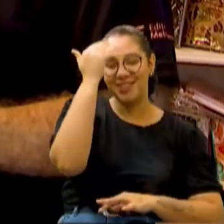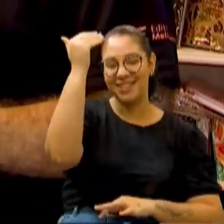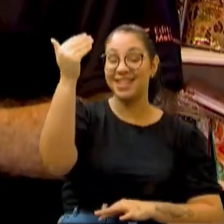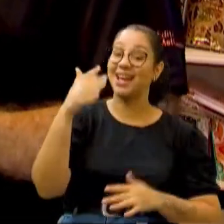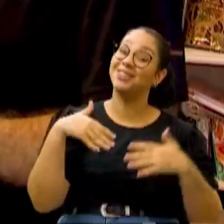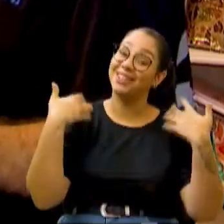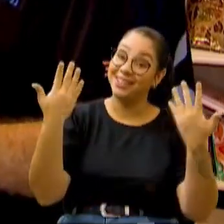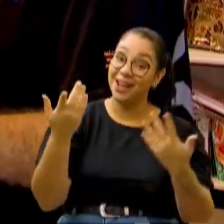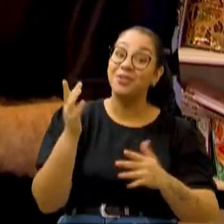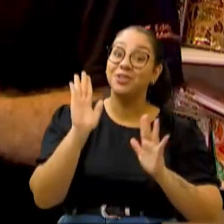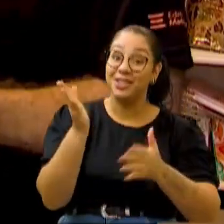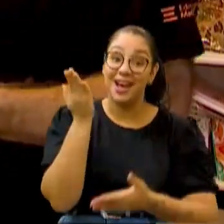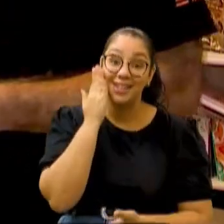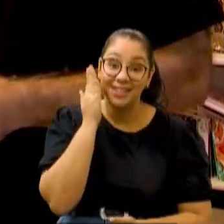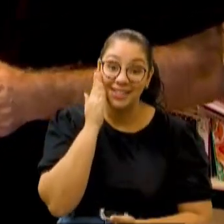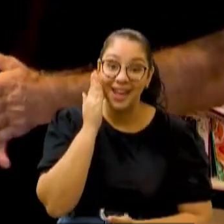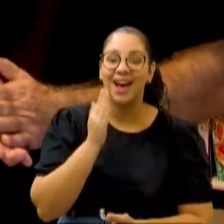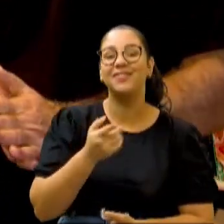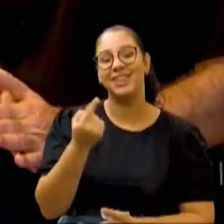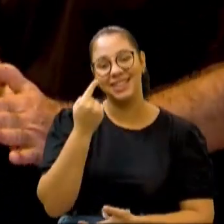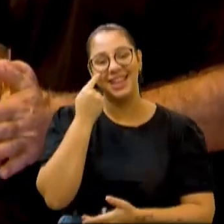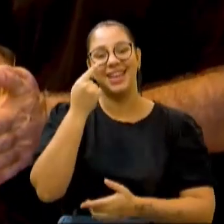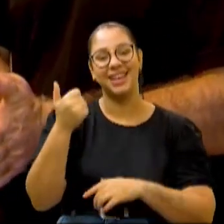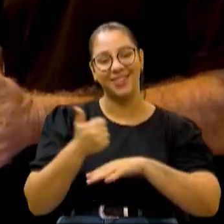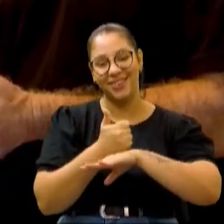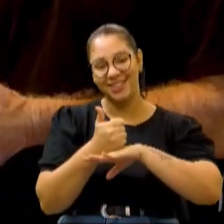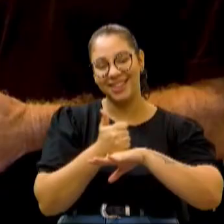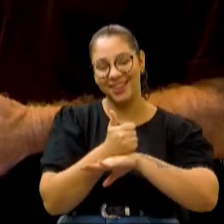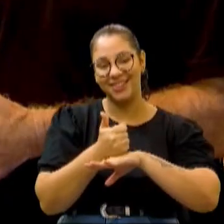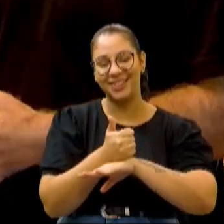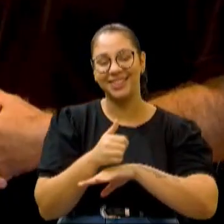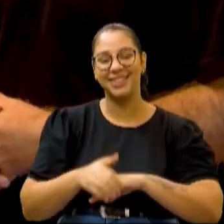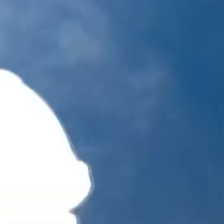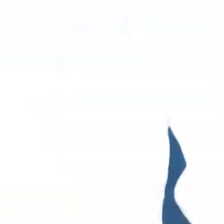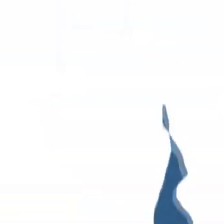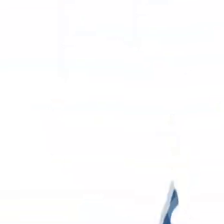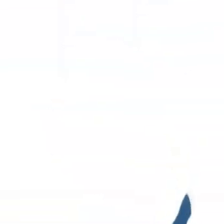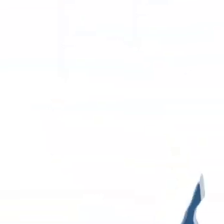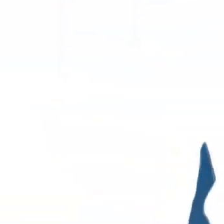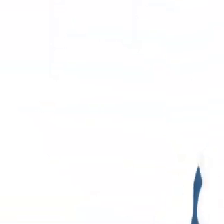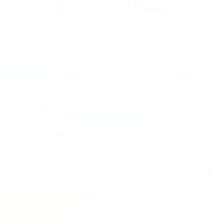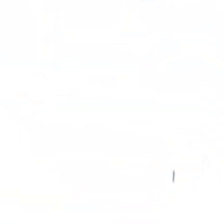Sucesso. Eu que agradeço. Valeu. Bom, pessoal, já sabe, né? Se liga na profissão.